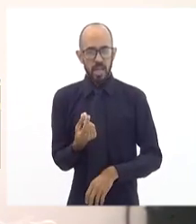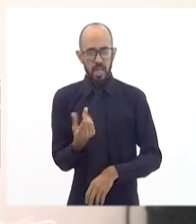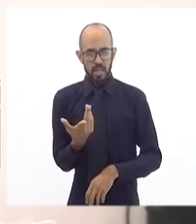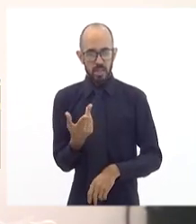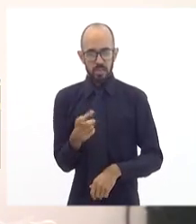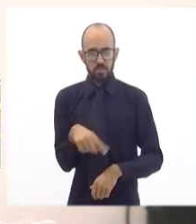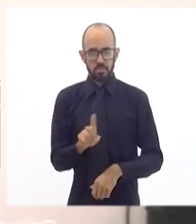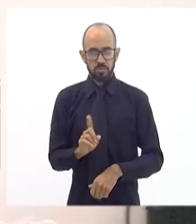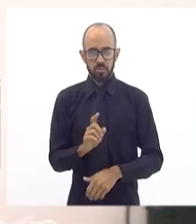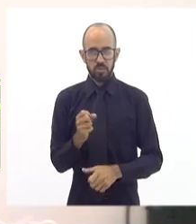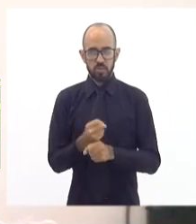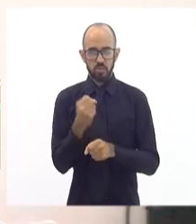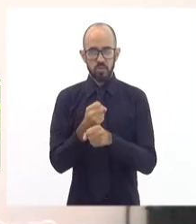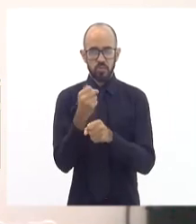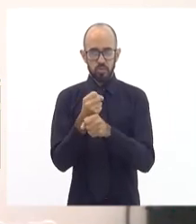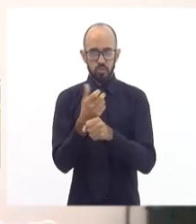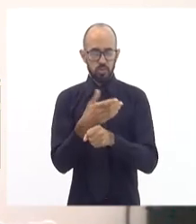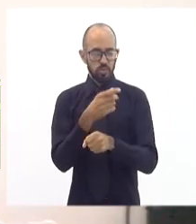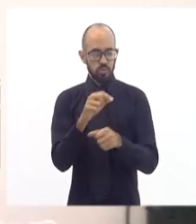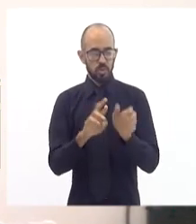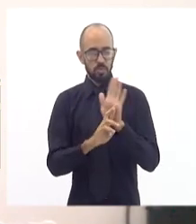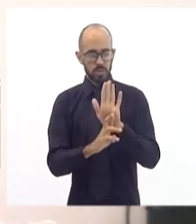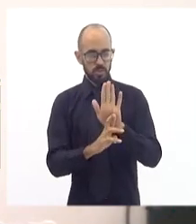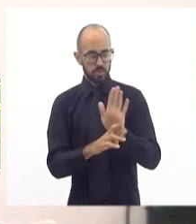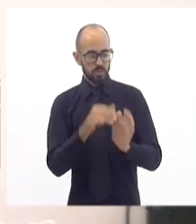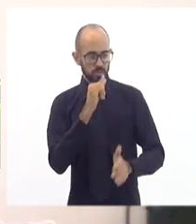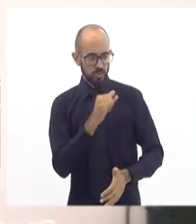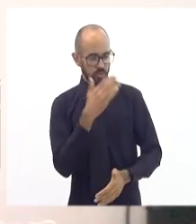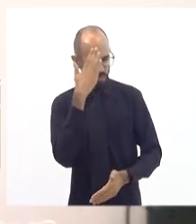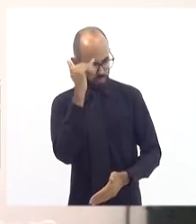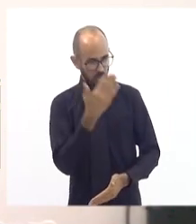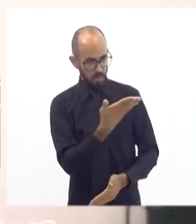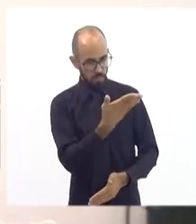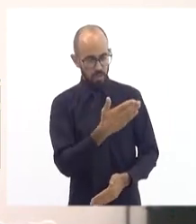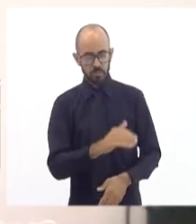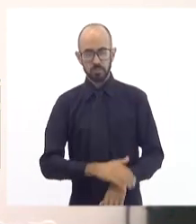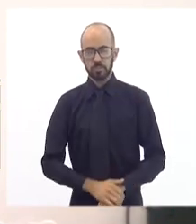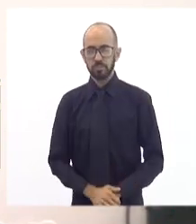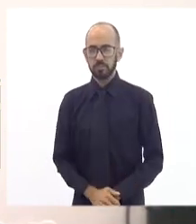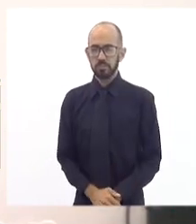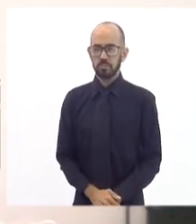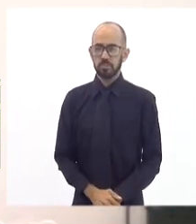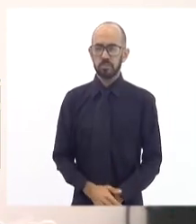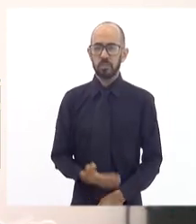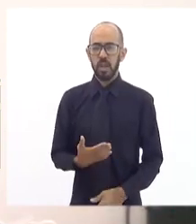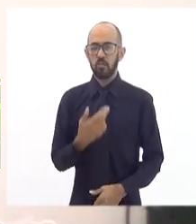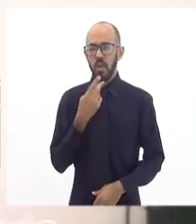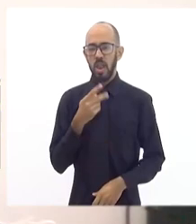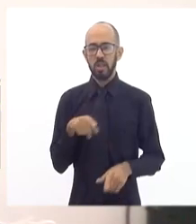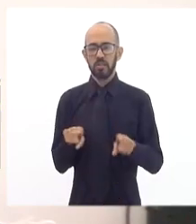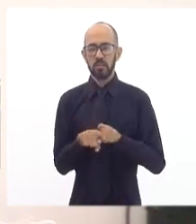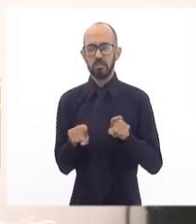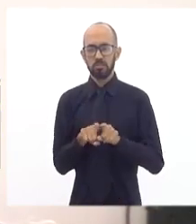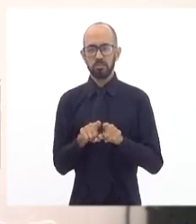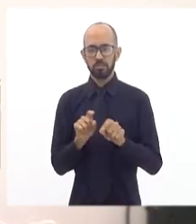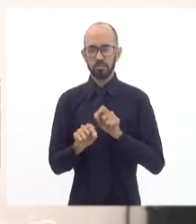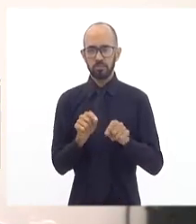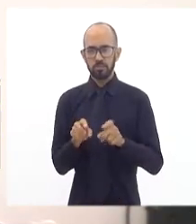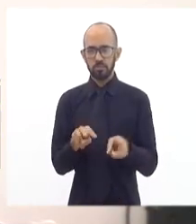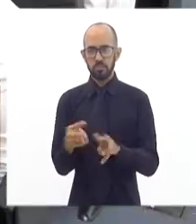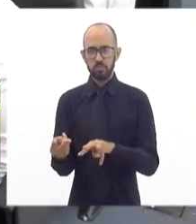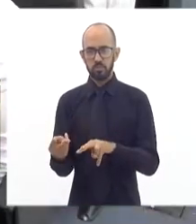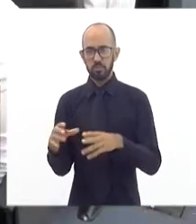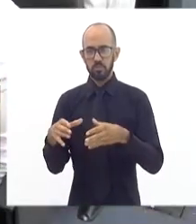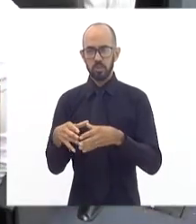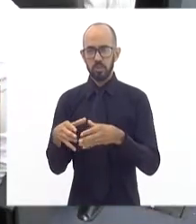termelétrica os representantes aqui do setor de energia sabe muito bem disso e é eu quero dizer aqui que a nossa eu também um caminho para comissão